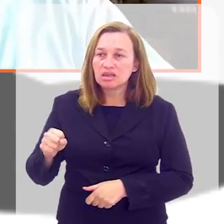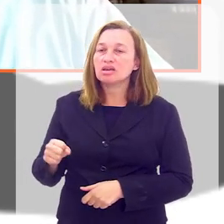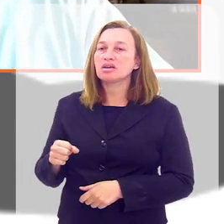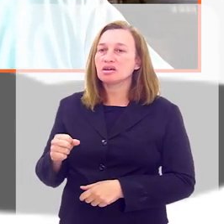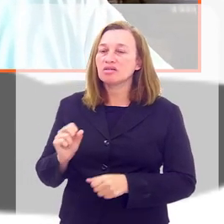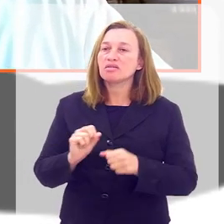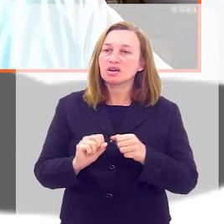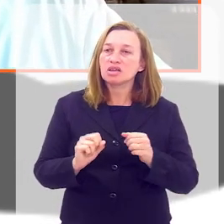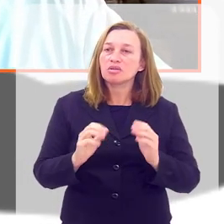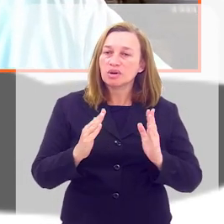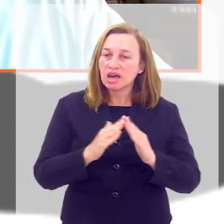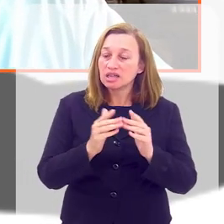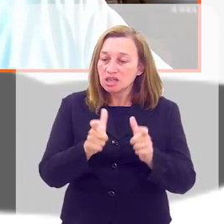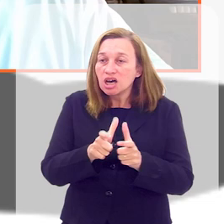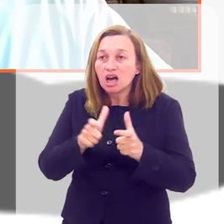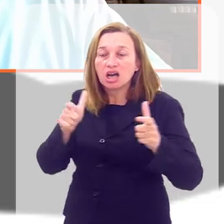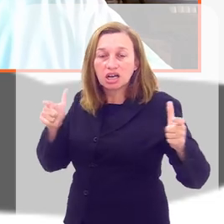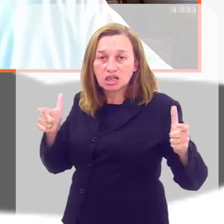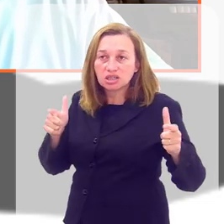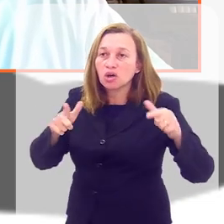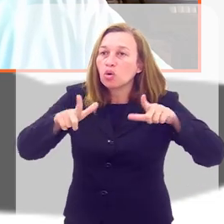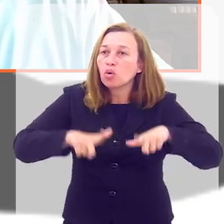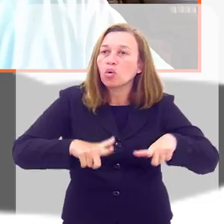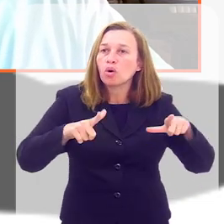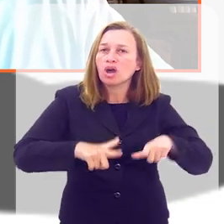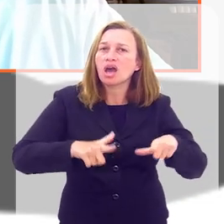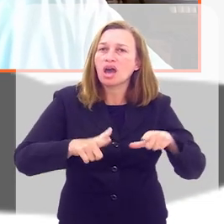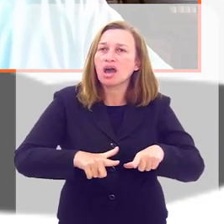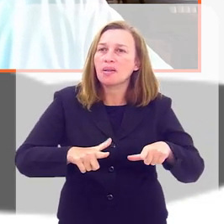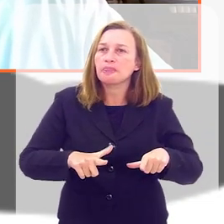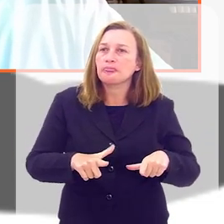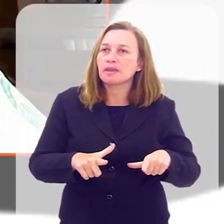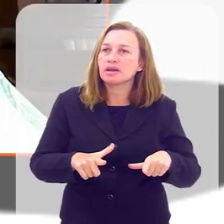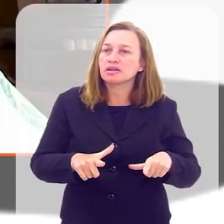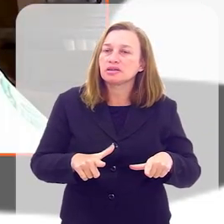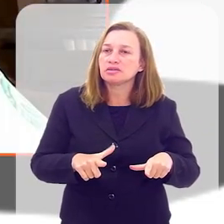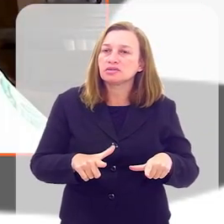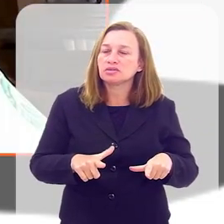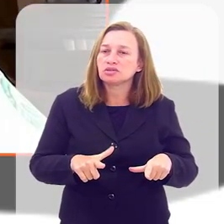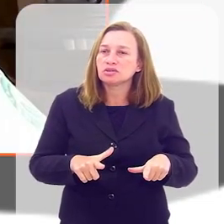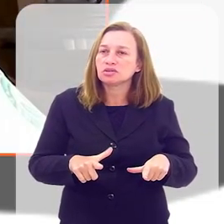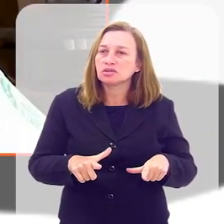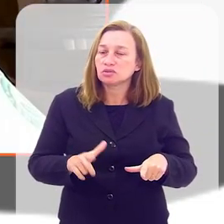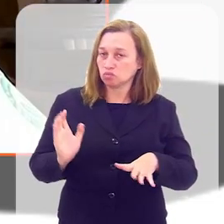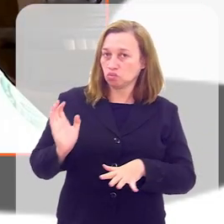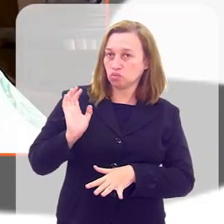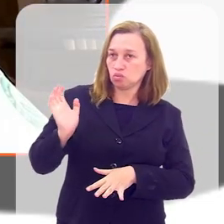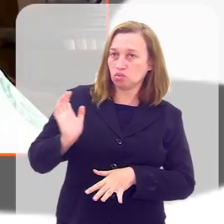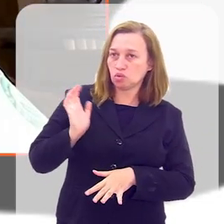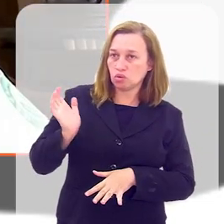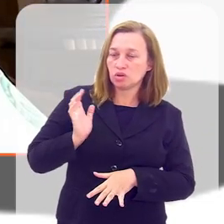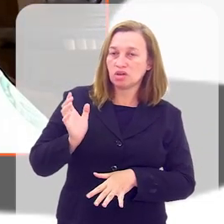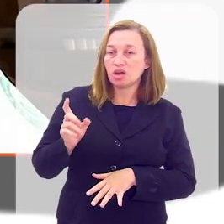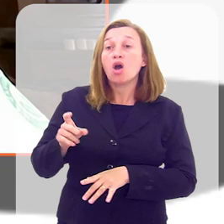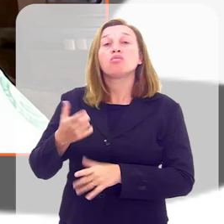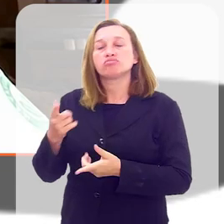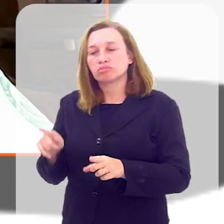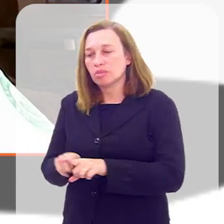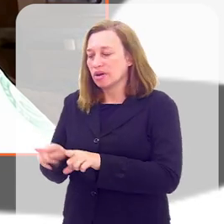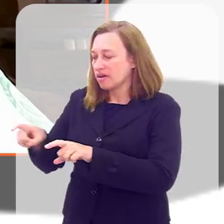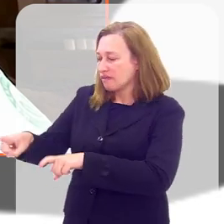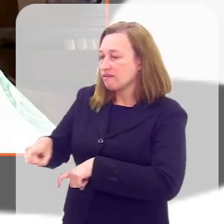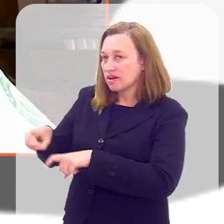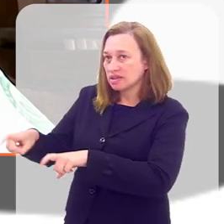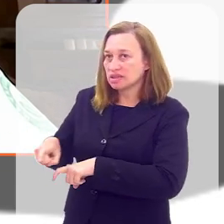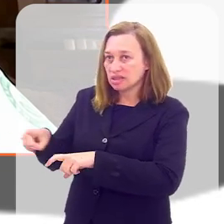nossas residências inclusive de alto padrão em locais de alto padrão mesmo como